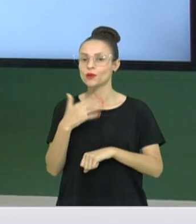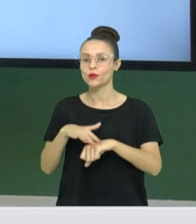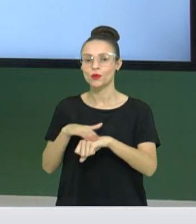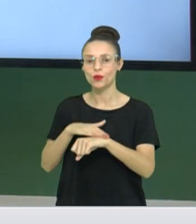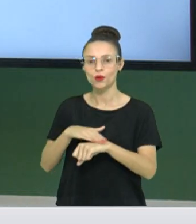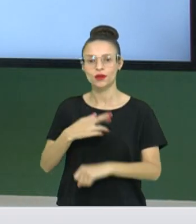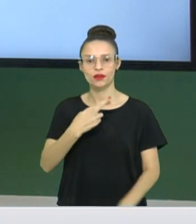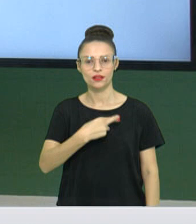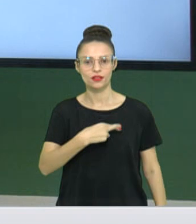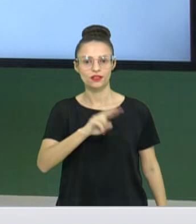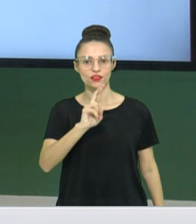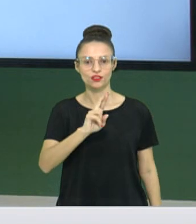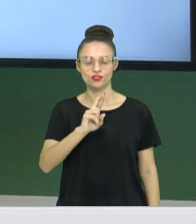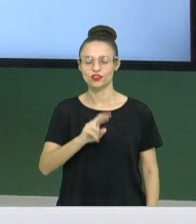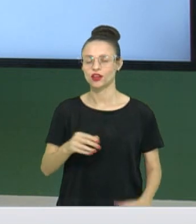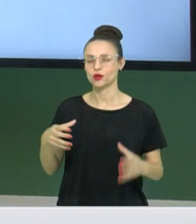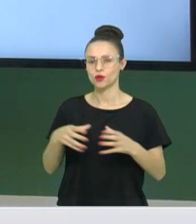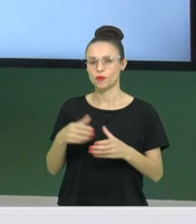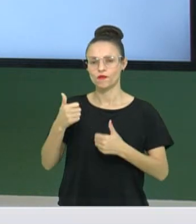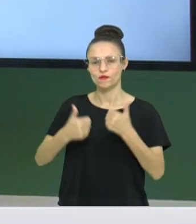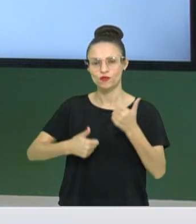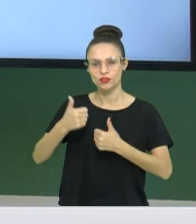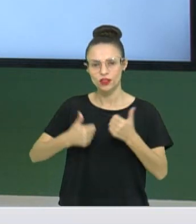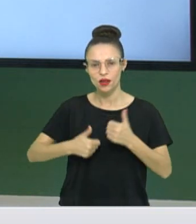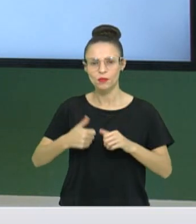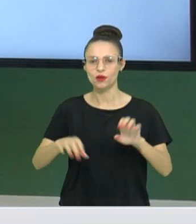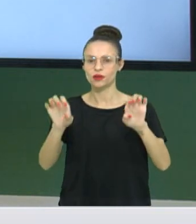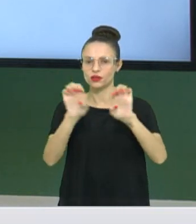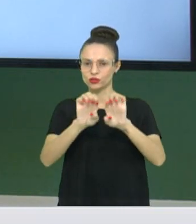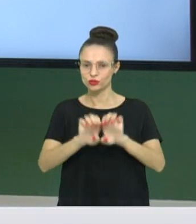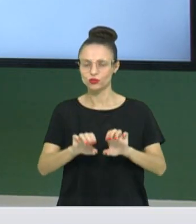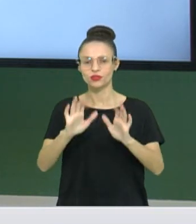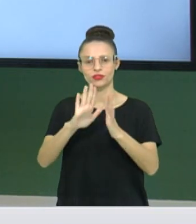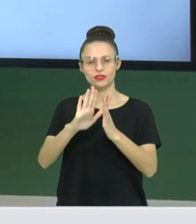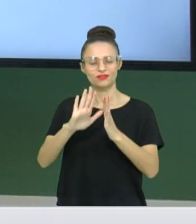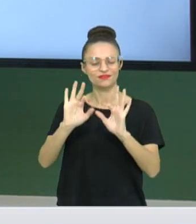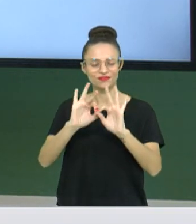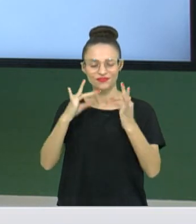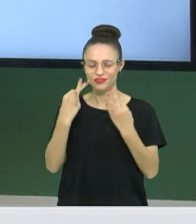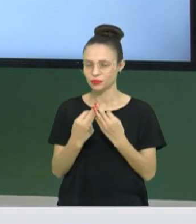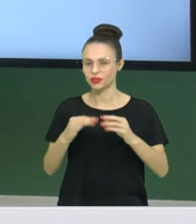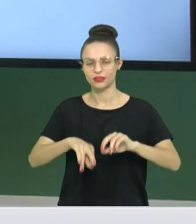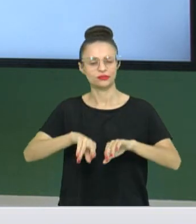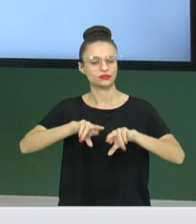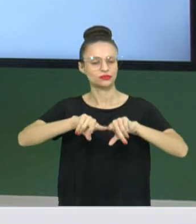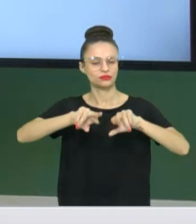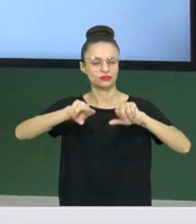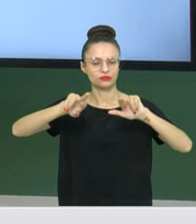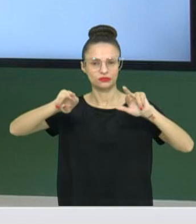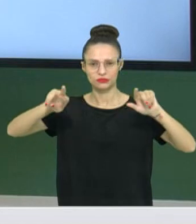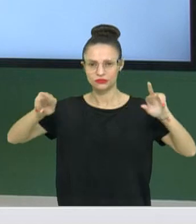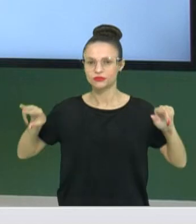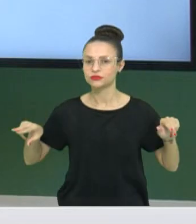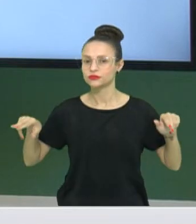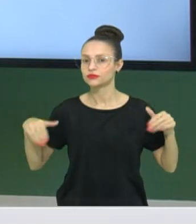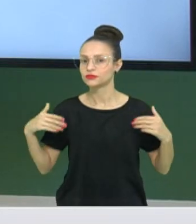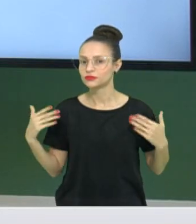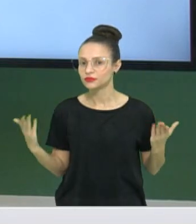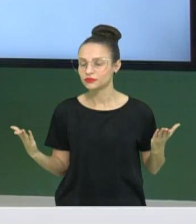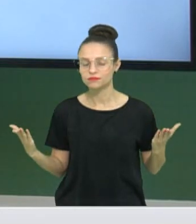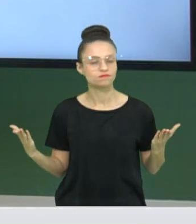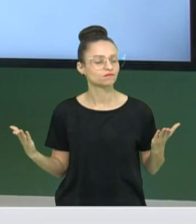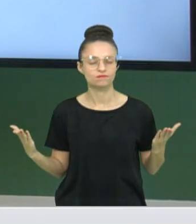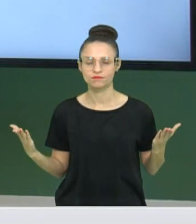de religião, de time de futebol, estruturas familiares, etc., etc., etc.,